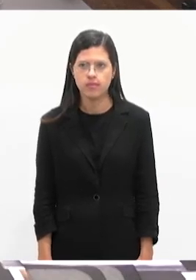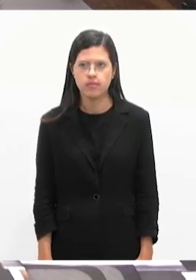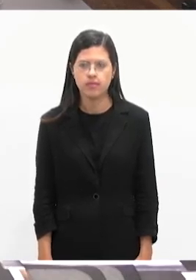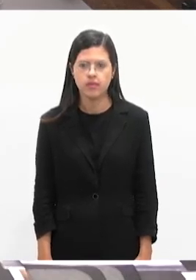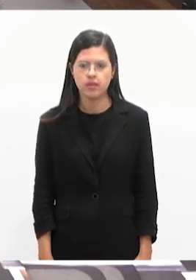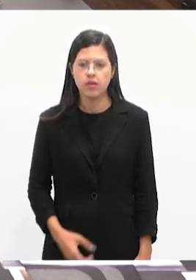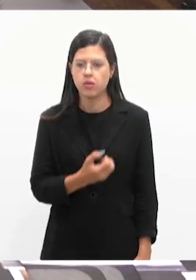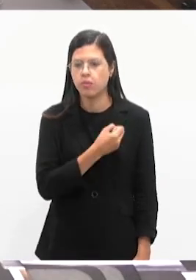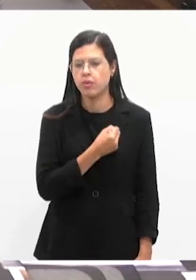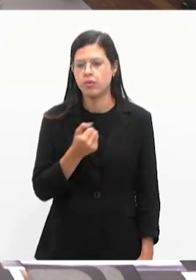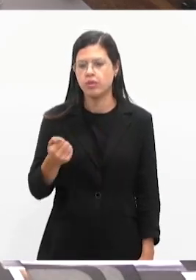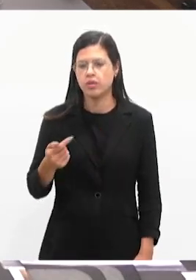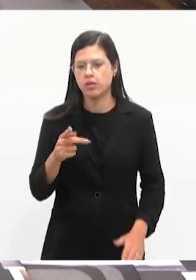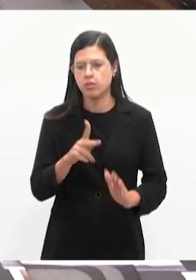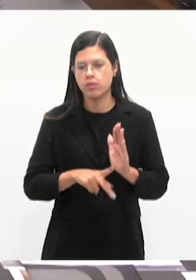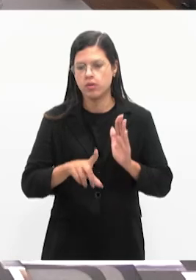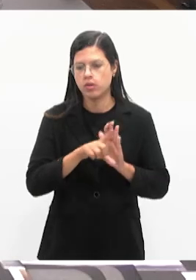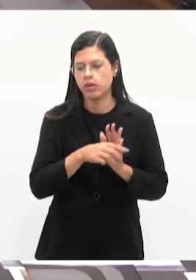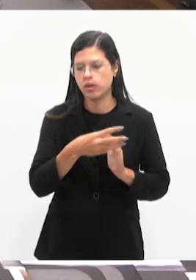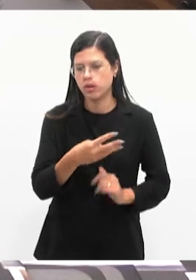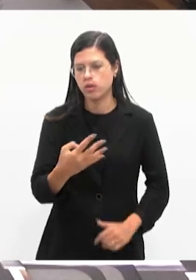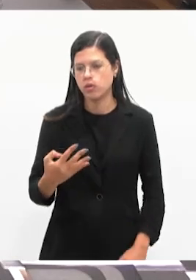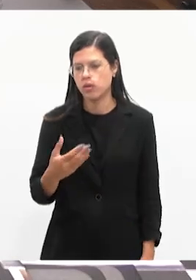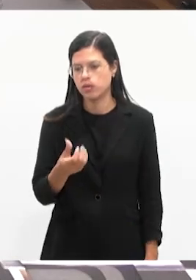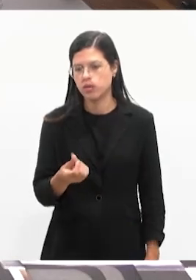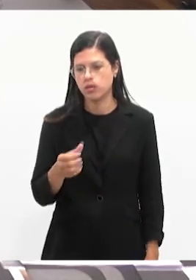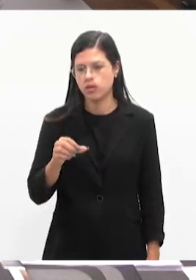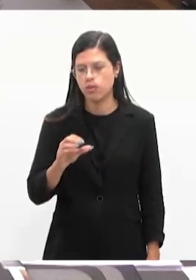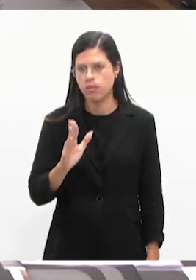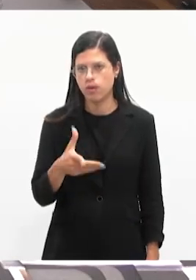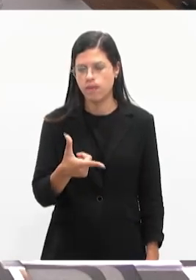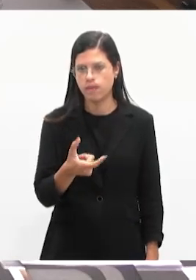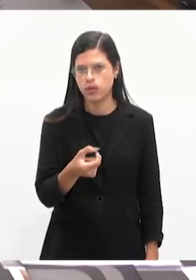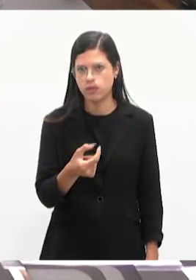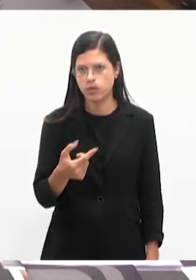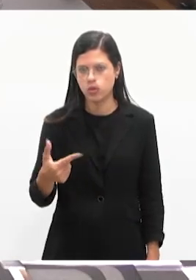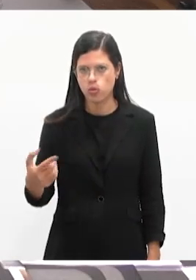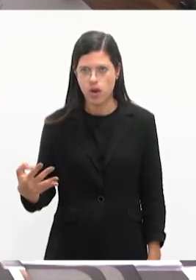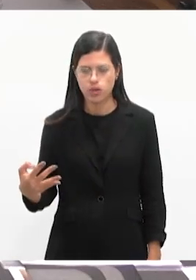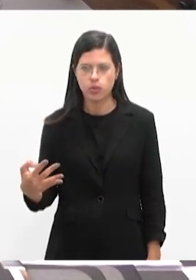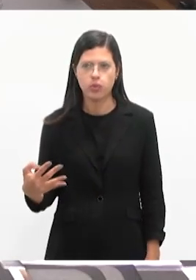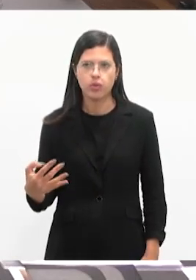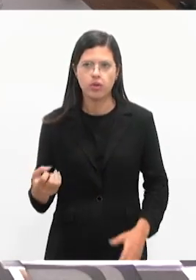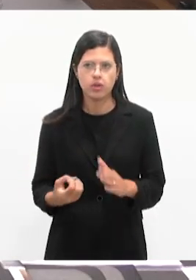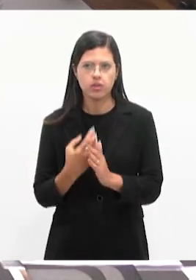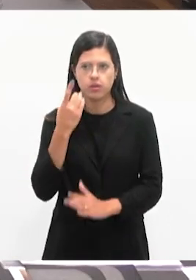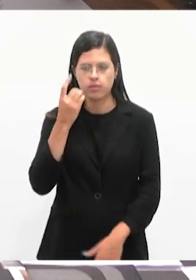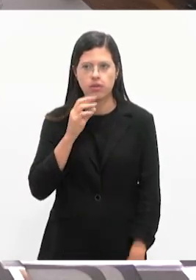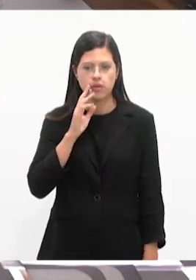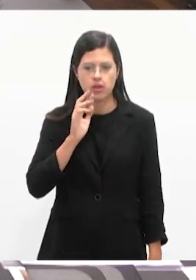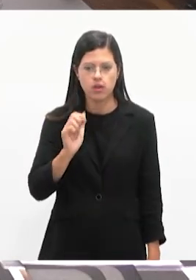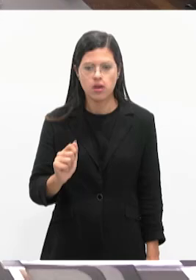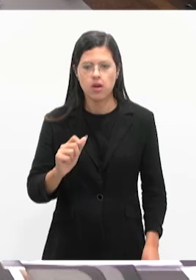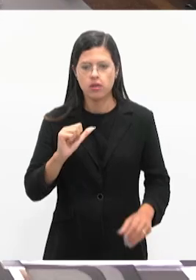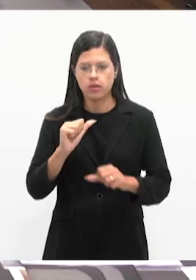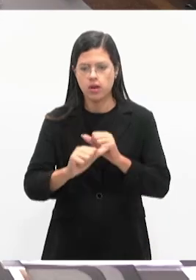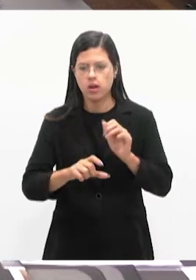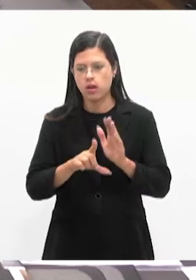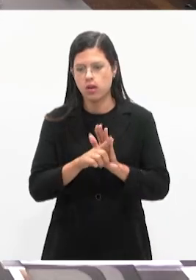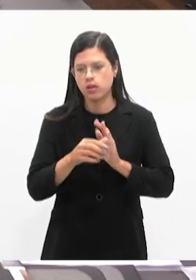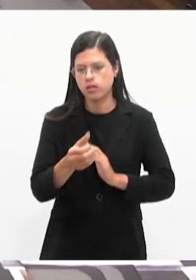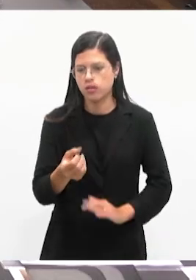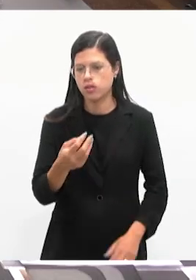Item 17 da pauta, projeto de lei número 3.469, de 24, de autoria do deputado Rodrigo Amorim, que altera a lei